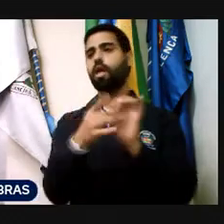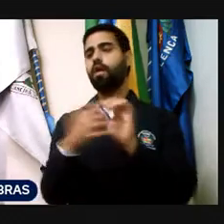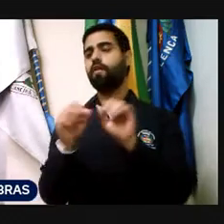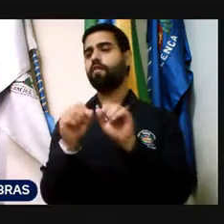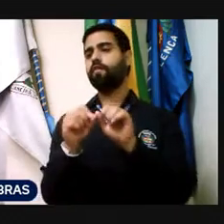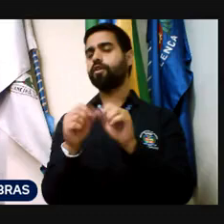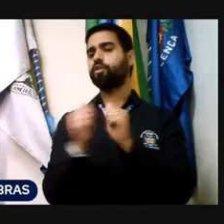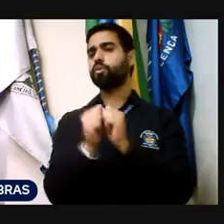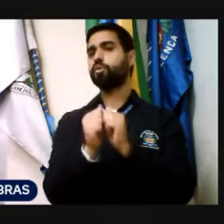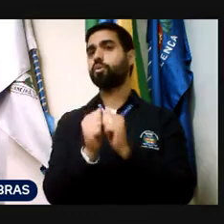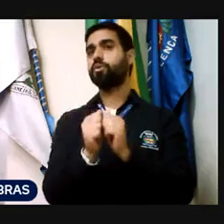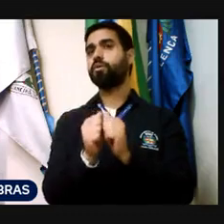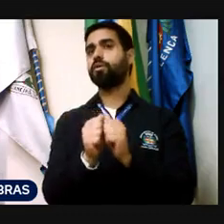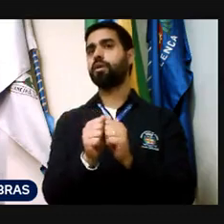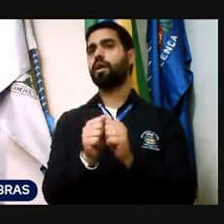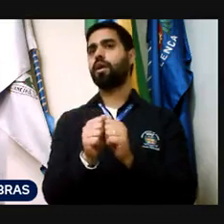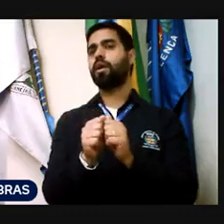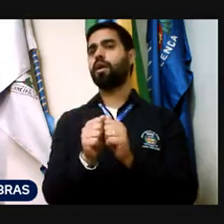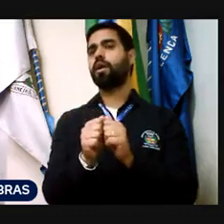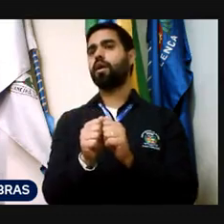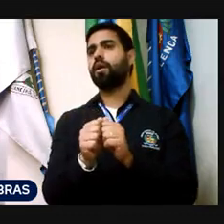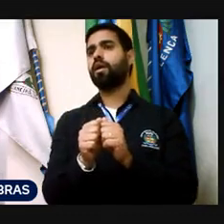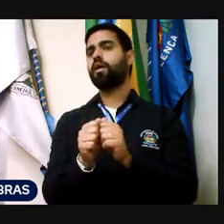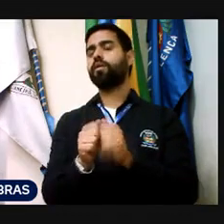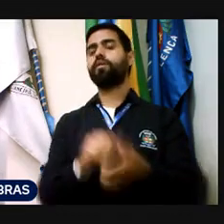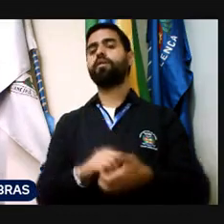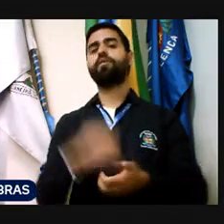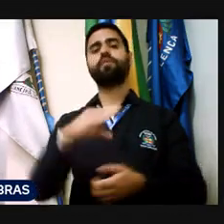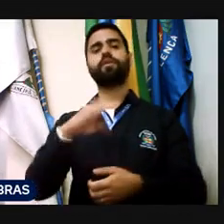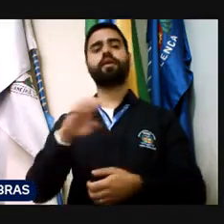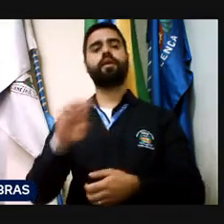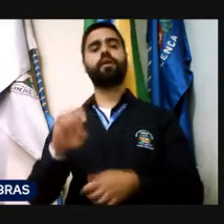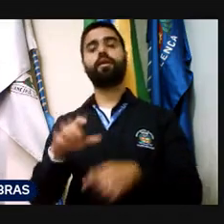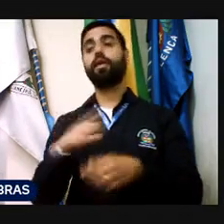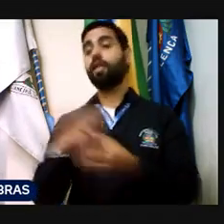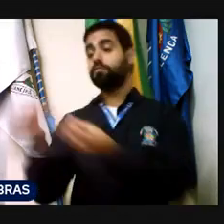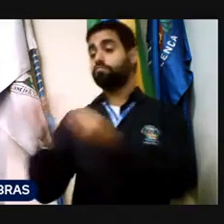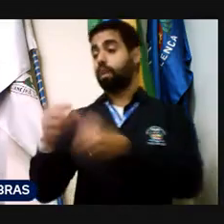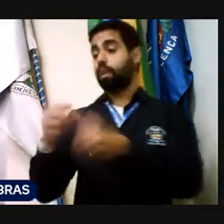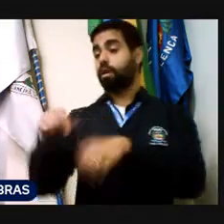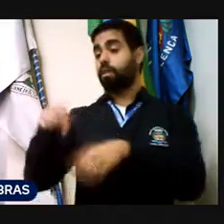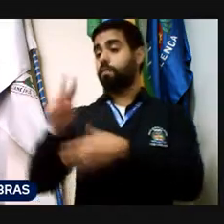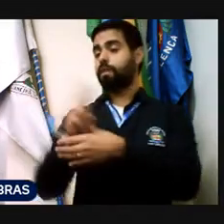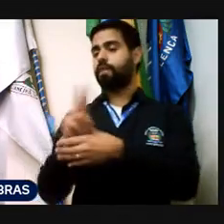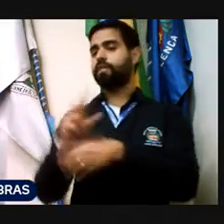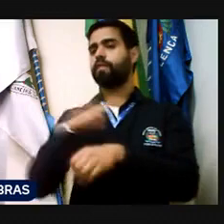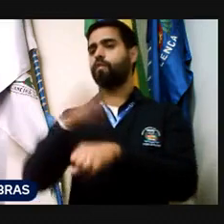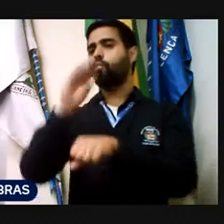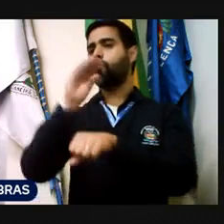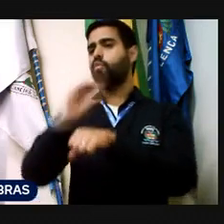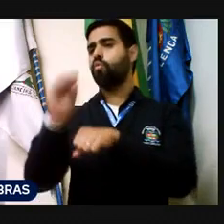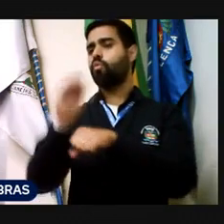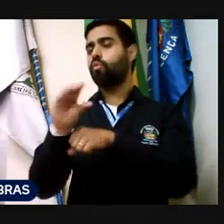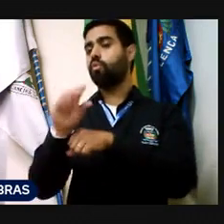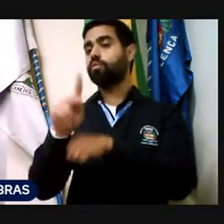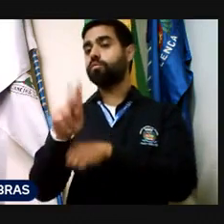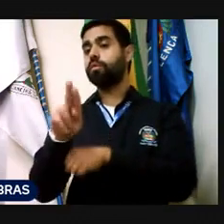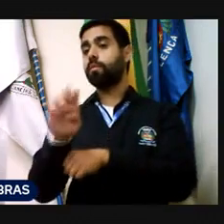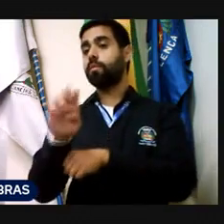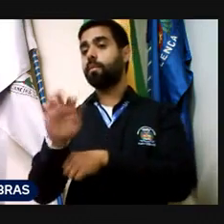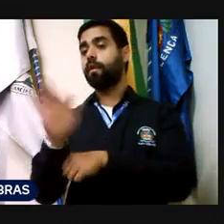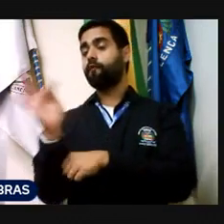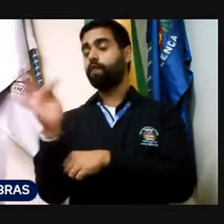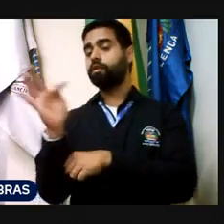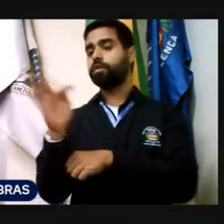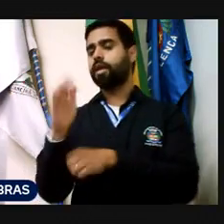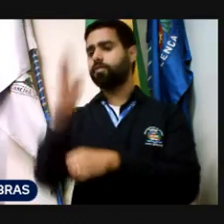Fundação CICERG, trouxe para Valença um curso pré-vestibular totalmente gratuito, onde